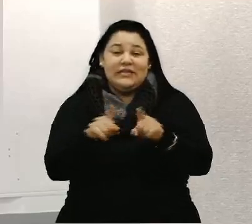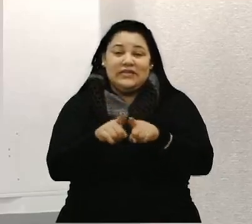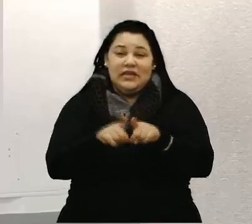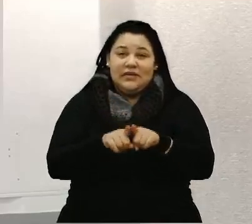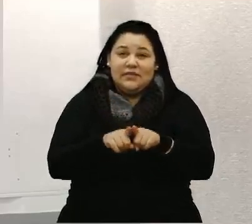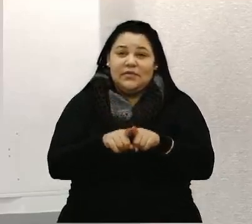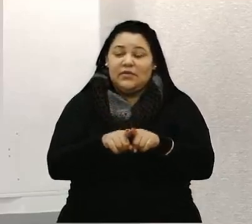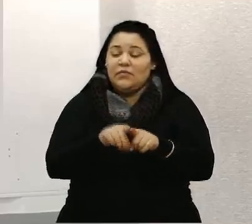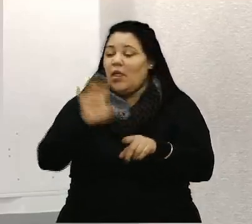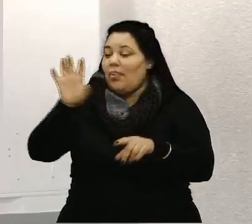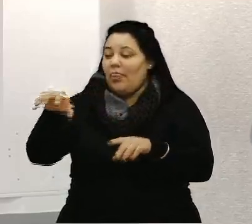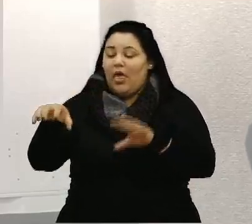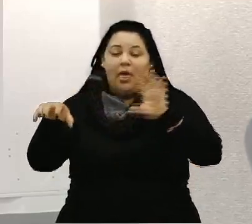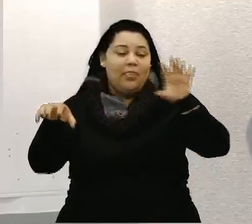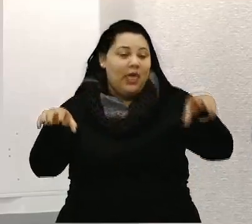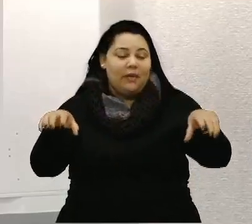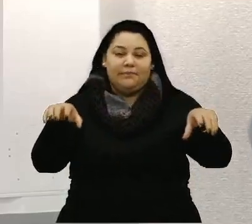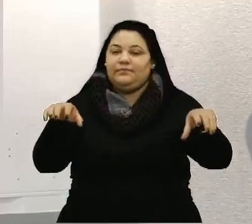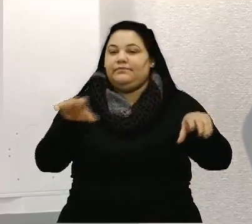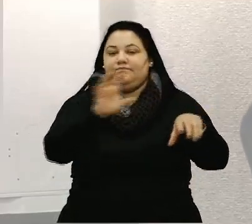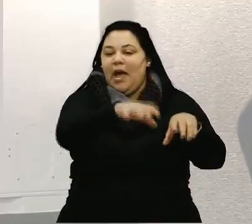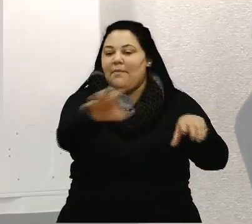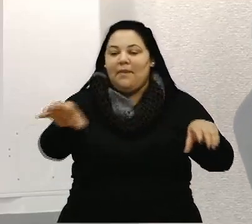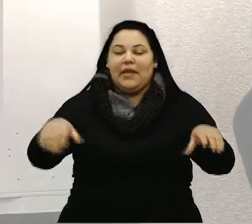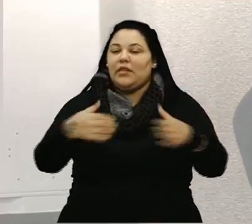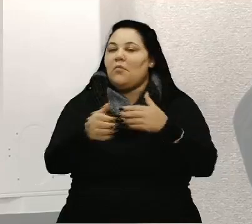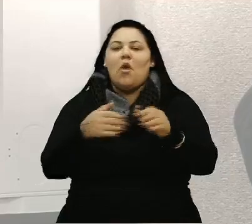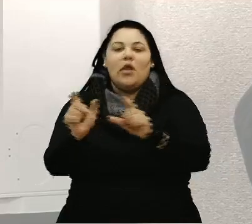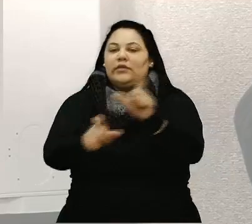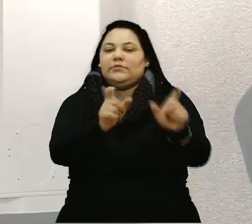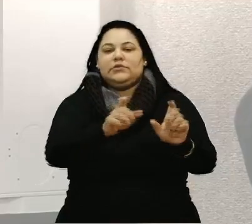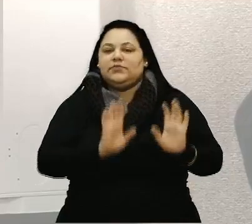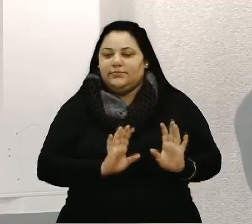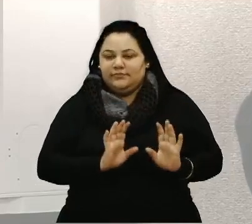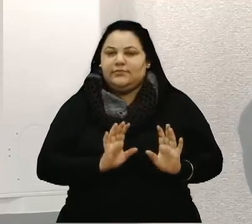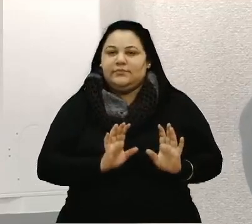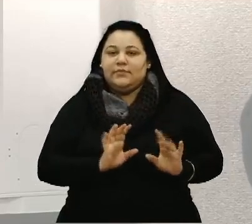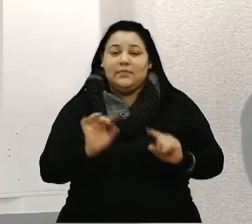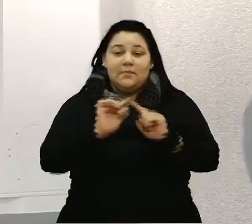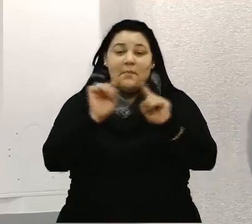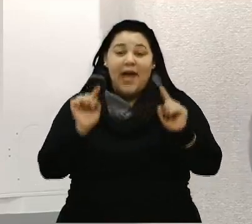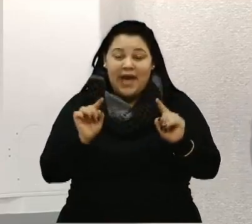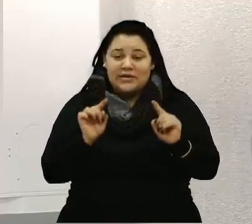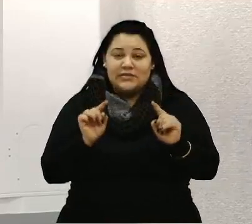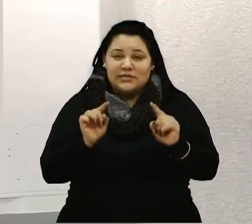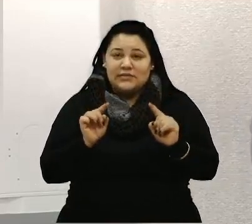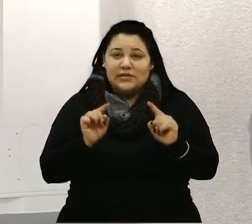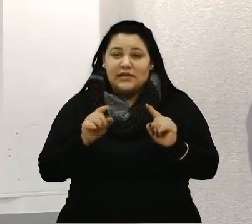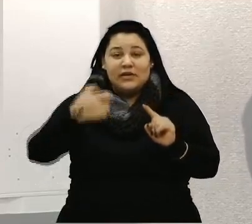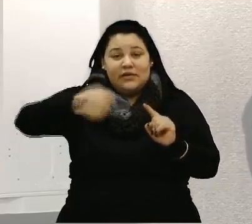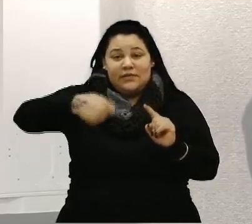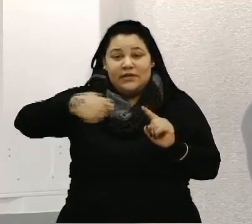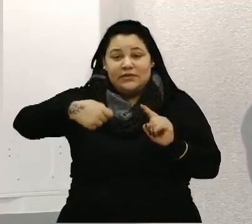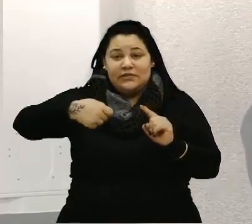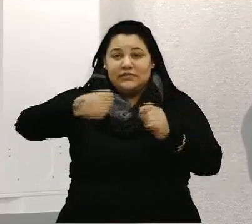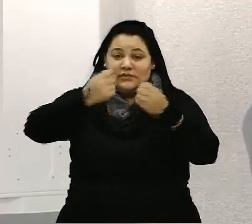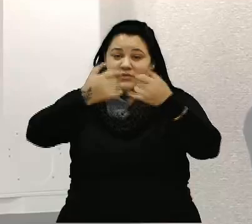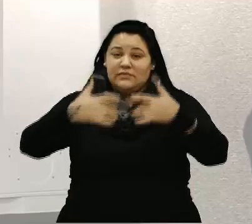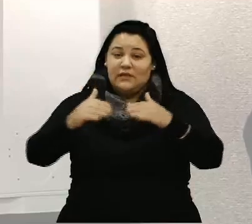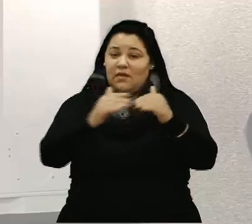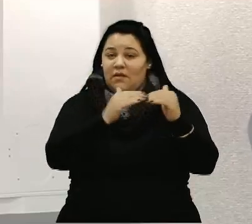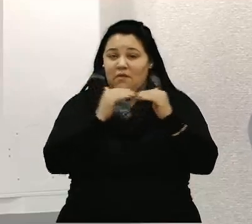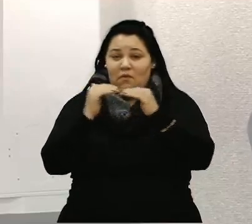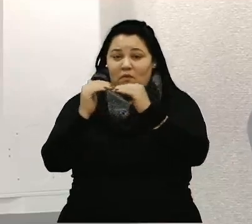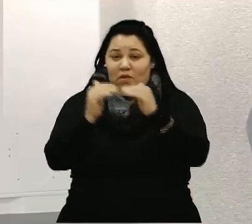do partido A, B, C, D, não importa. Mas que seja colocada de forma igualitária